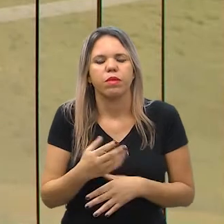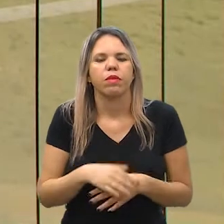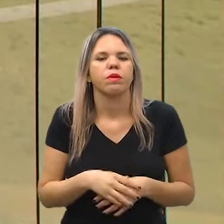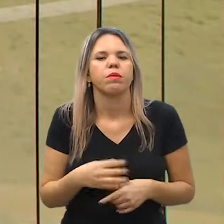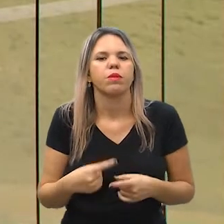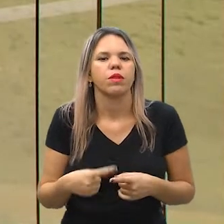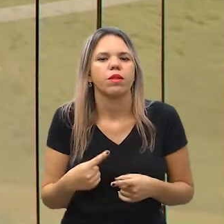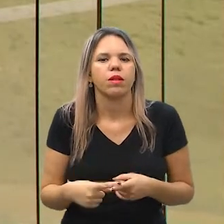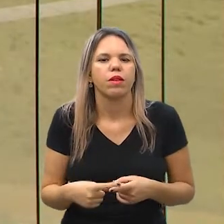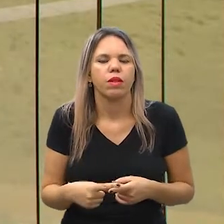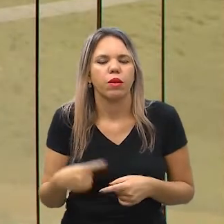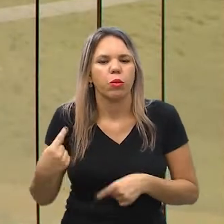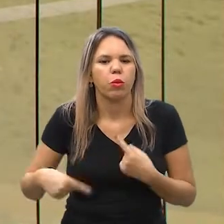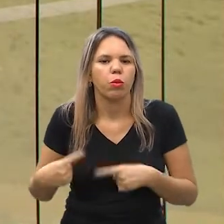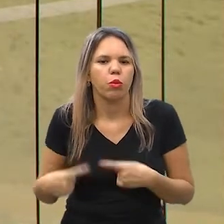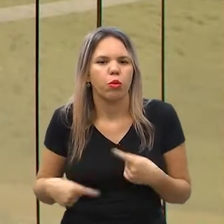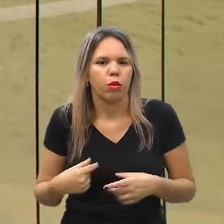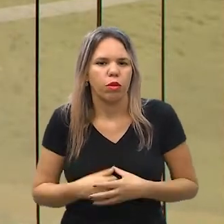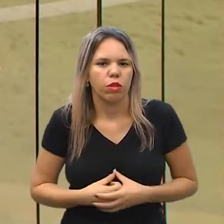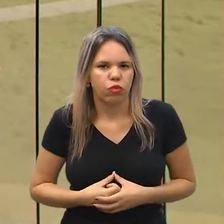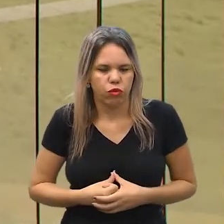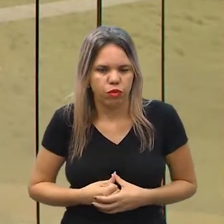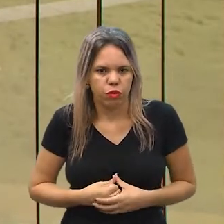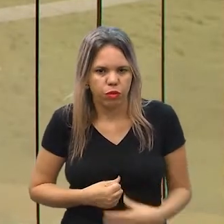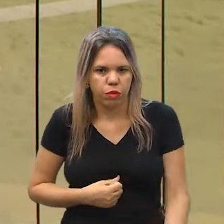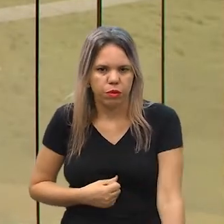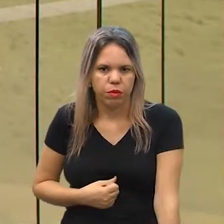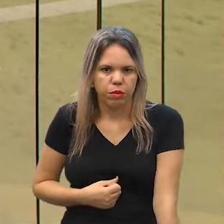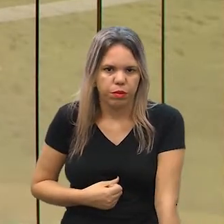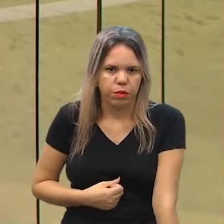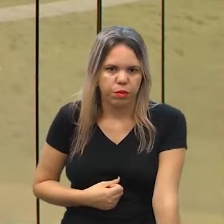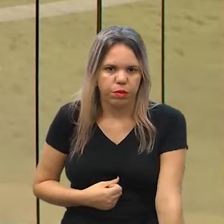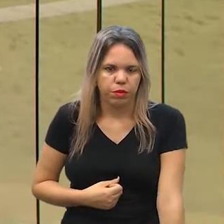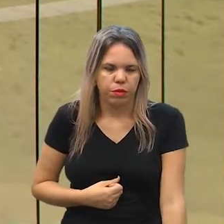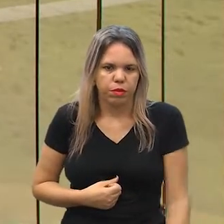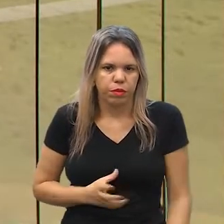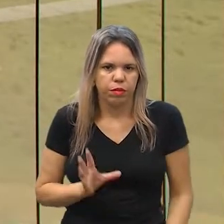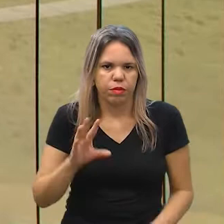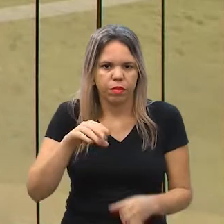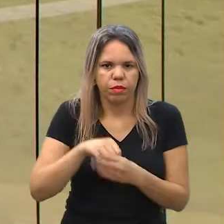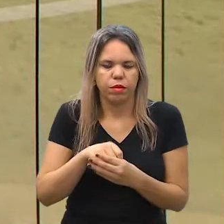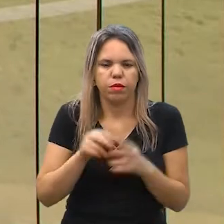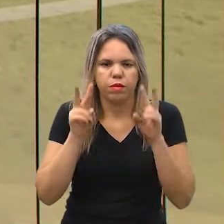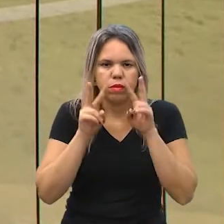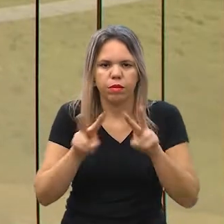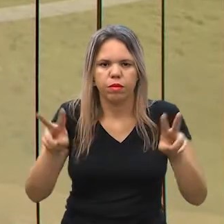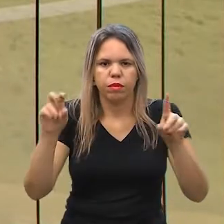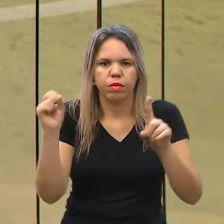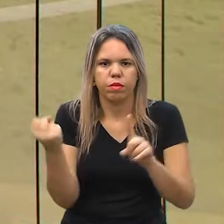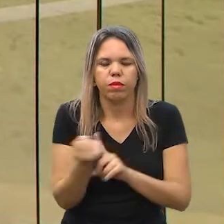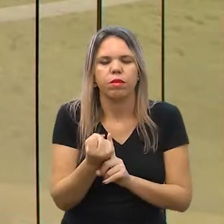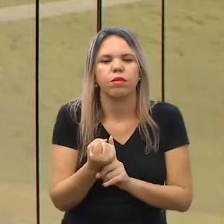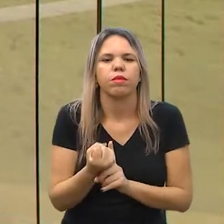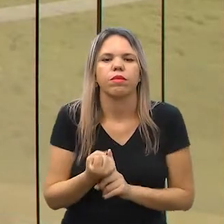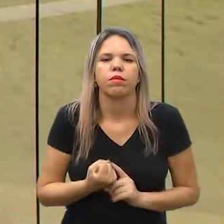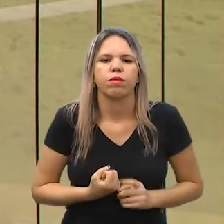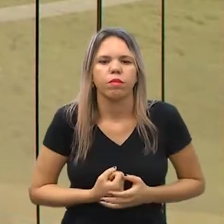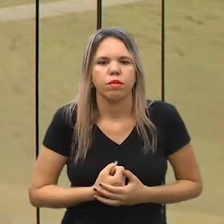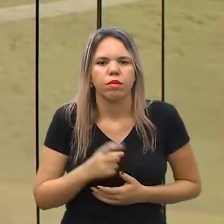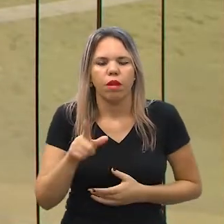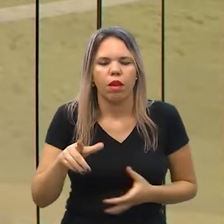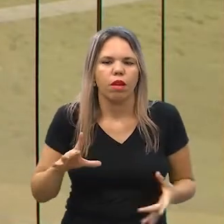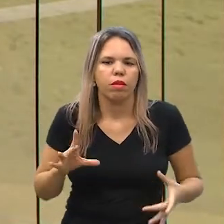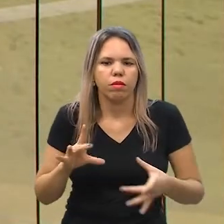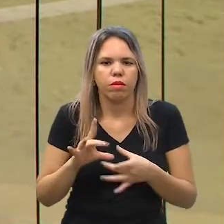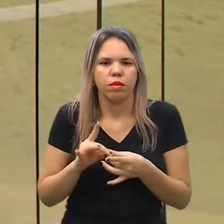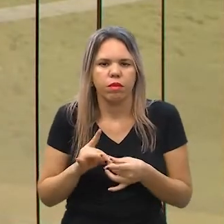problema em si. Porque o político ele tem uma... Dentro da visão social, ele é